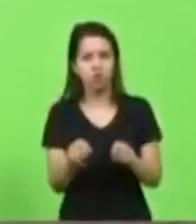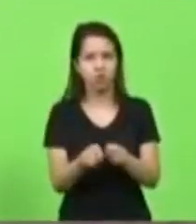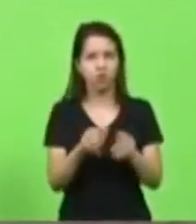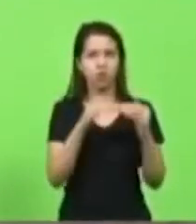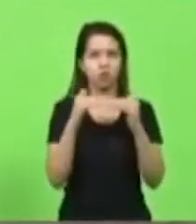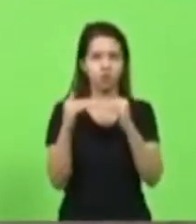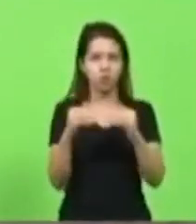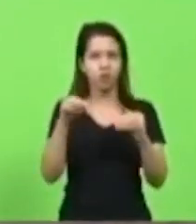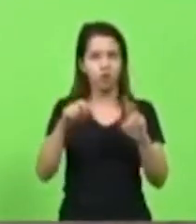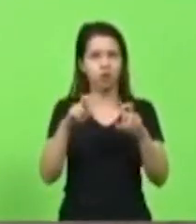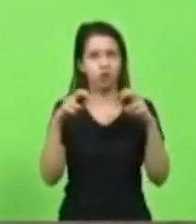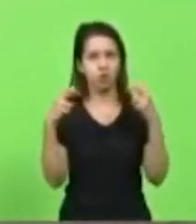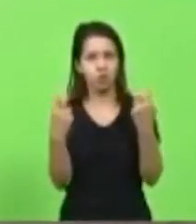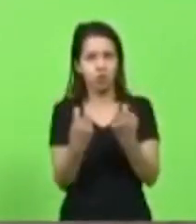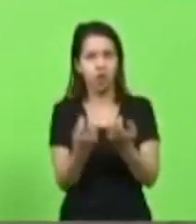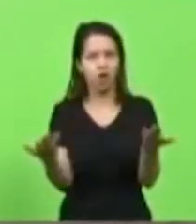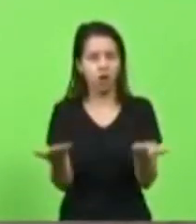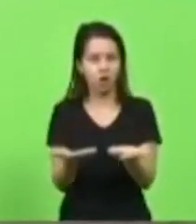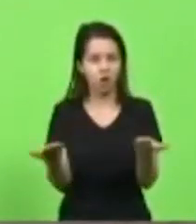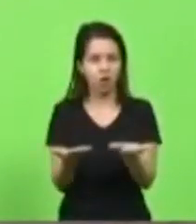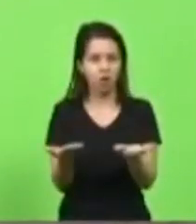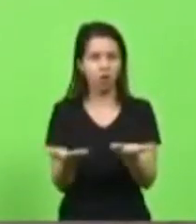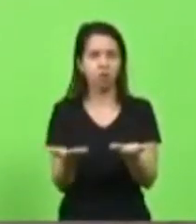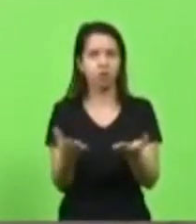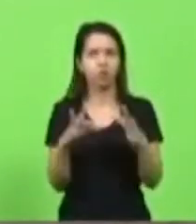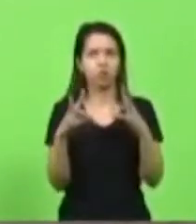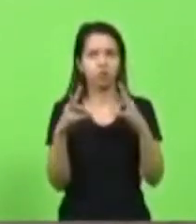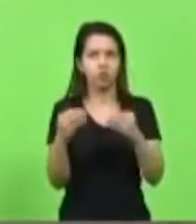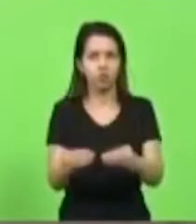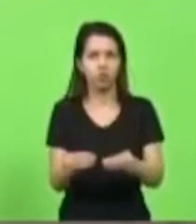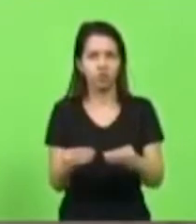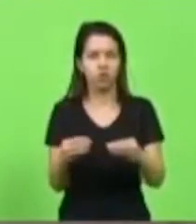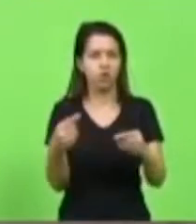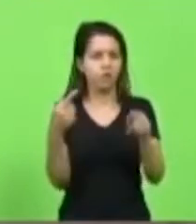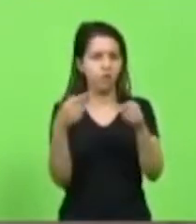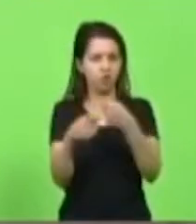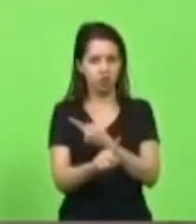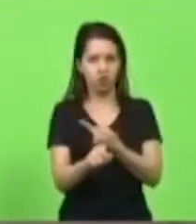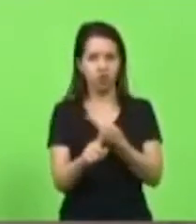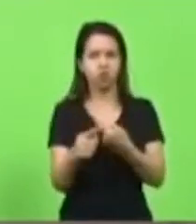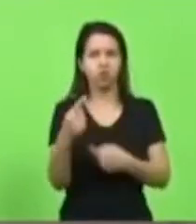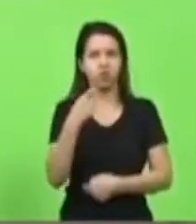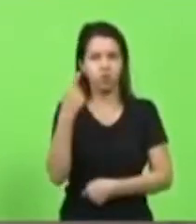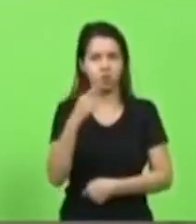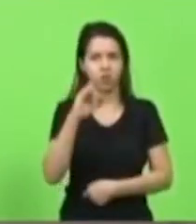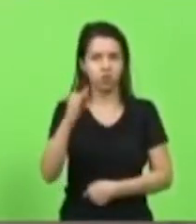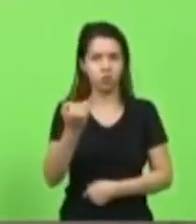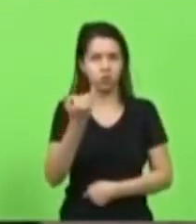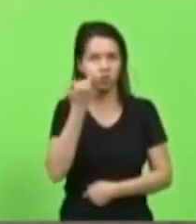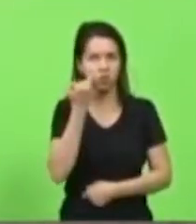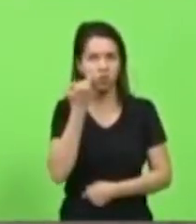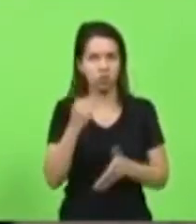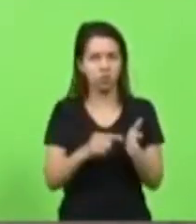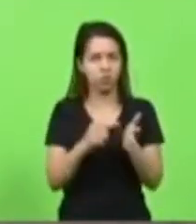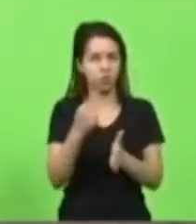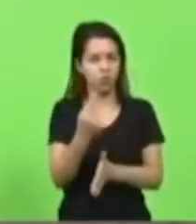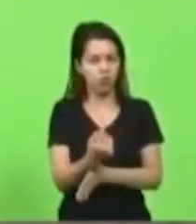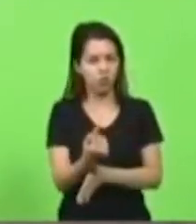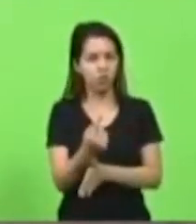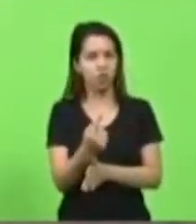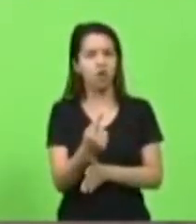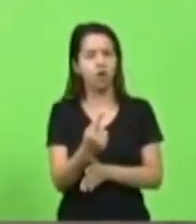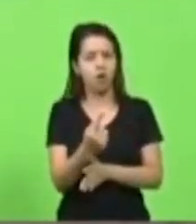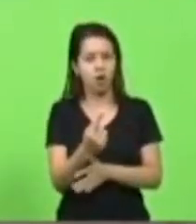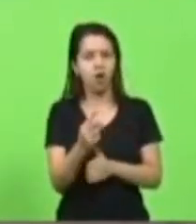no plenário e agora com uma total divergência com o deputado Gessé, que num primeiro momento a procuradoria deu como